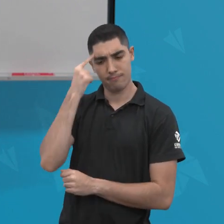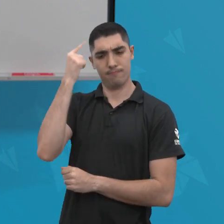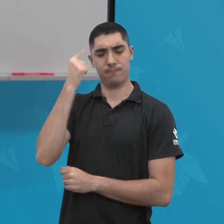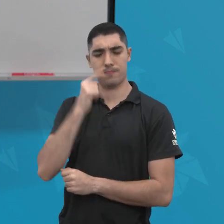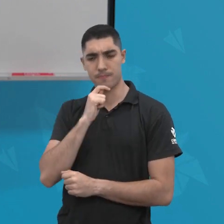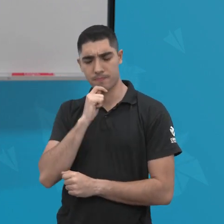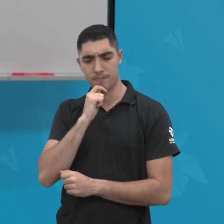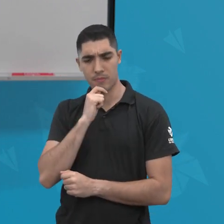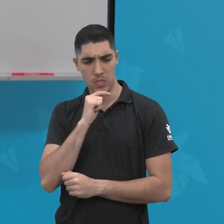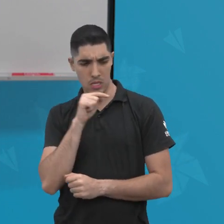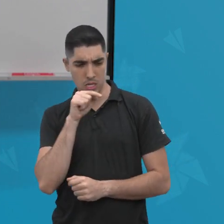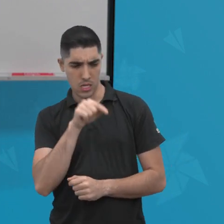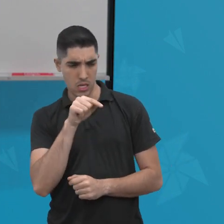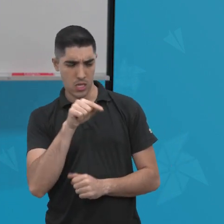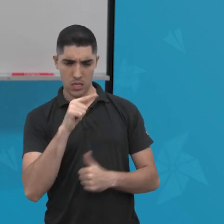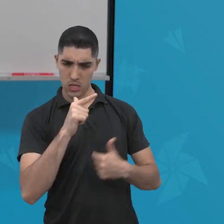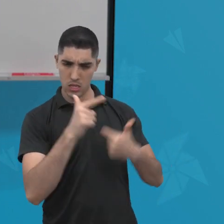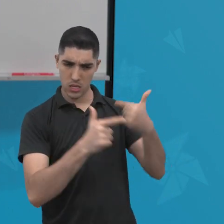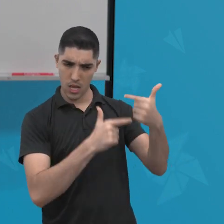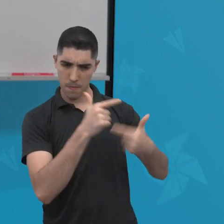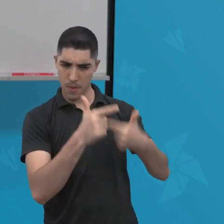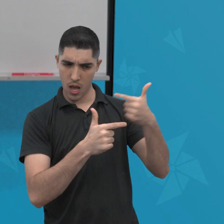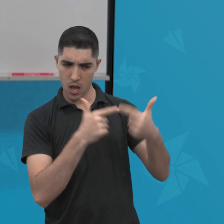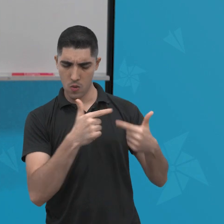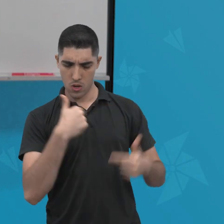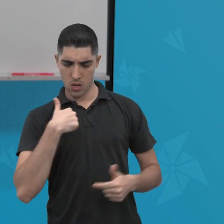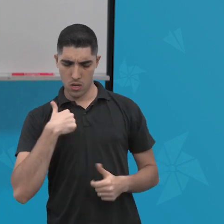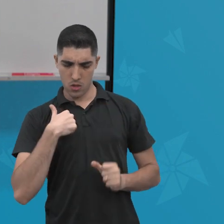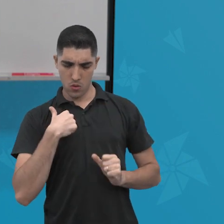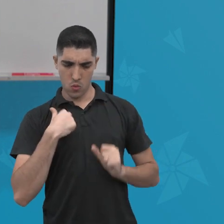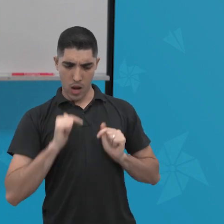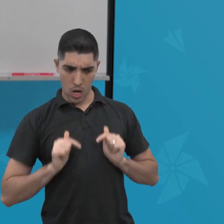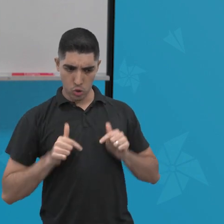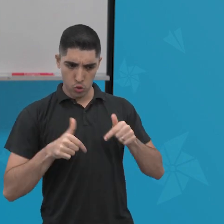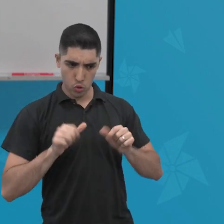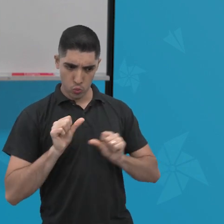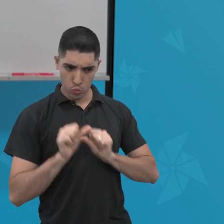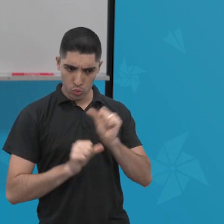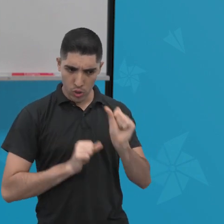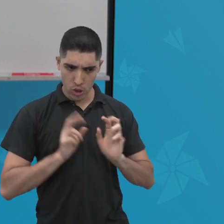imaginaram que aquela atitude em relação ao trabalho seria uma atitude